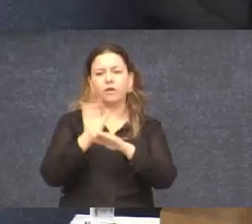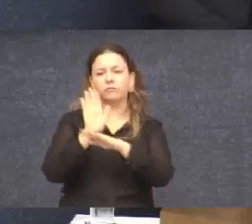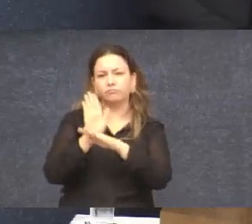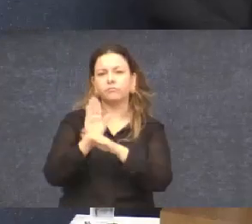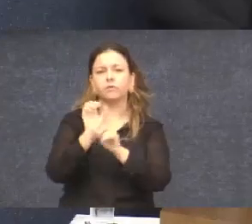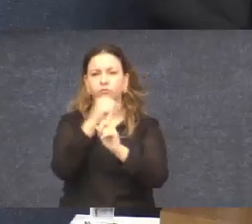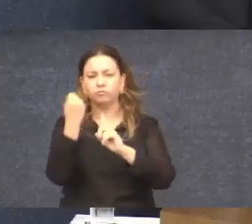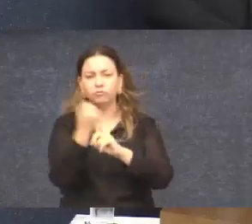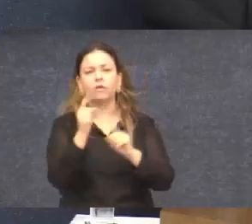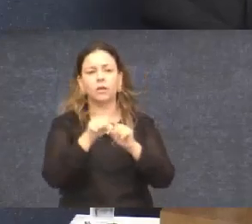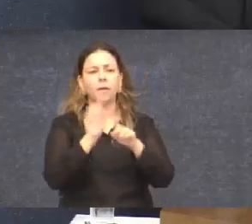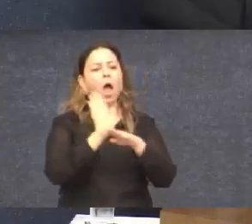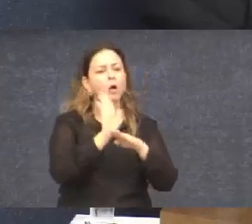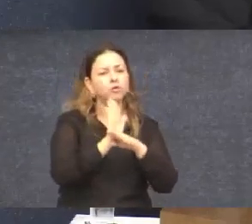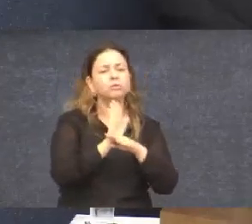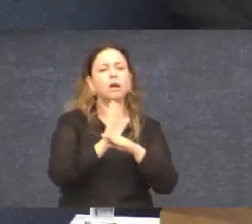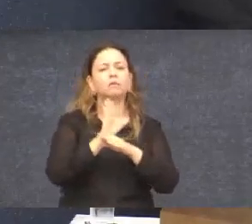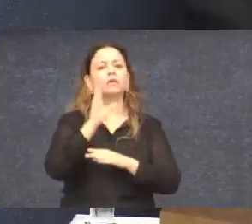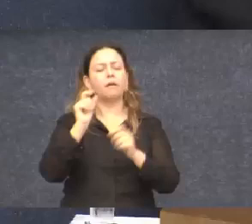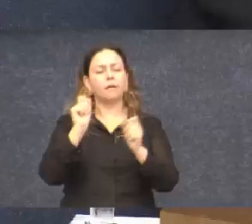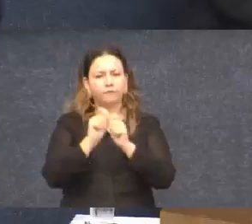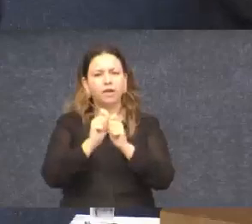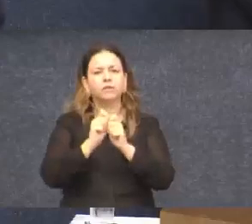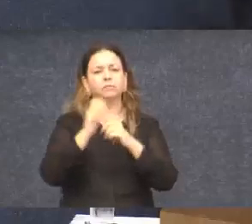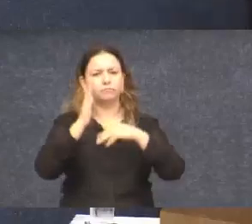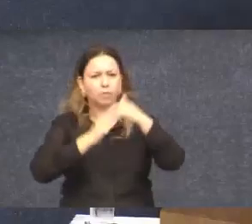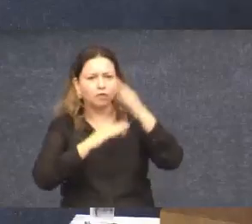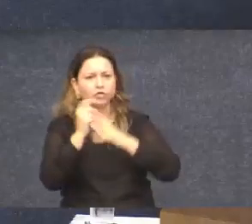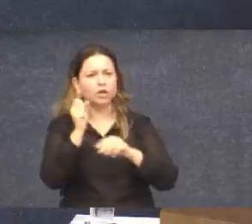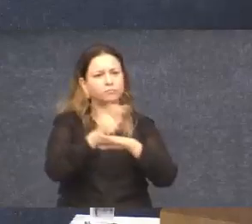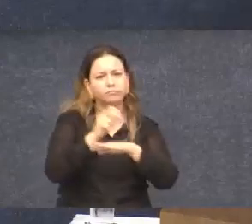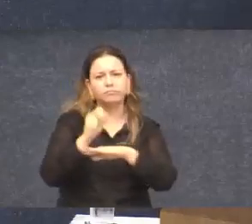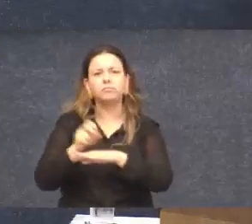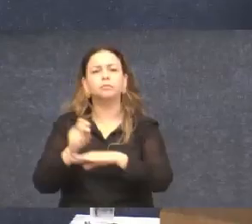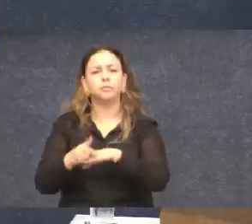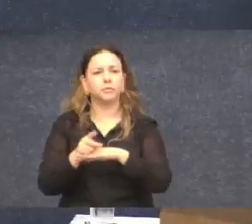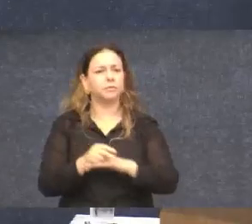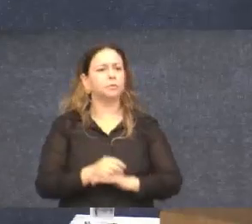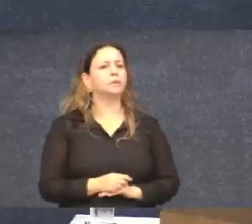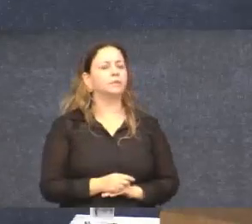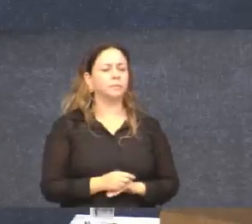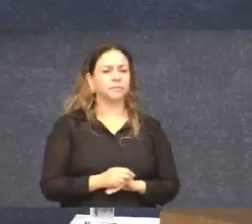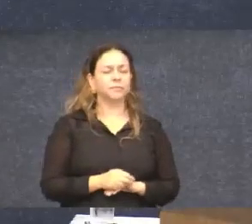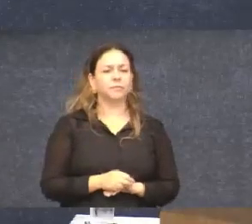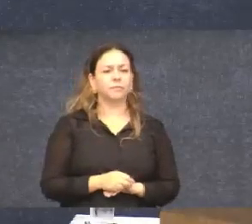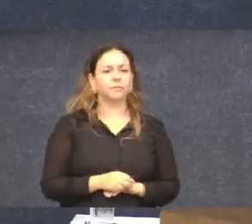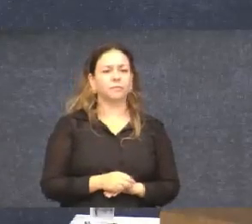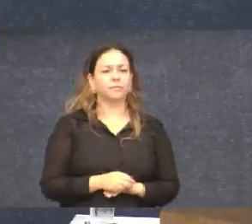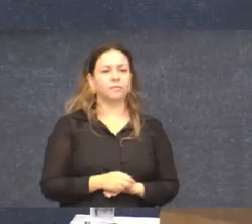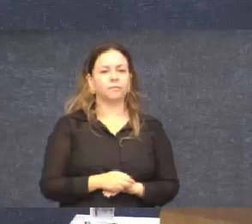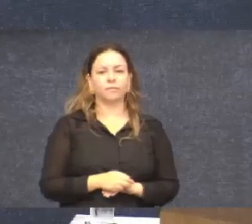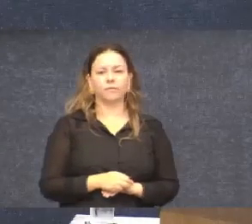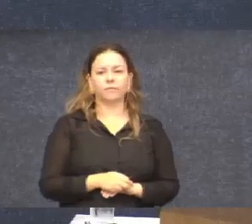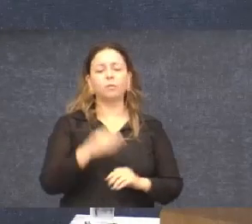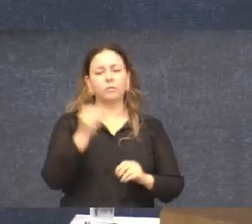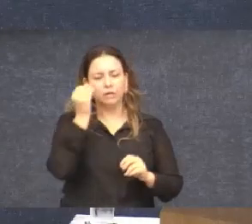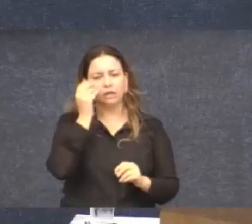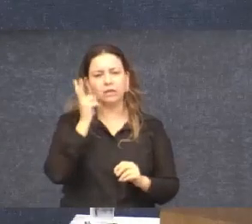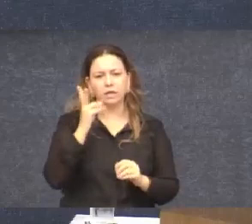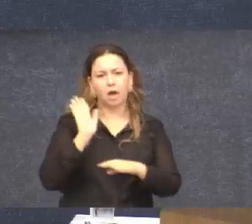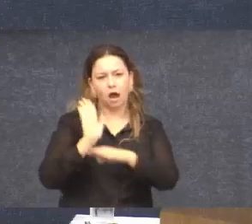bem, de ajudar a empregar aqueles motoristas empregados, que a gente manda para lá, e você, não, manda para cá, a gente vai tentar ajudar essa